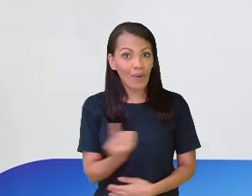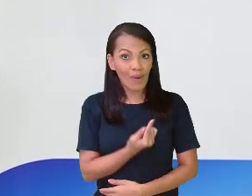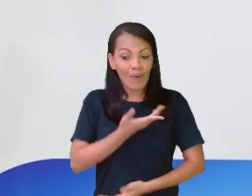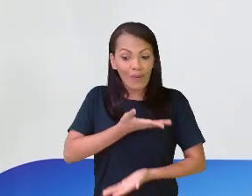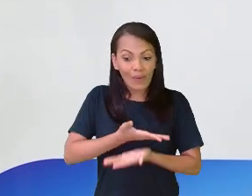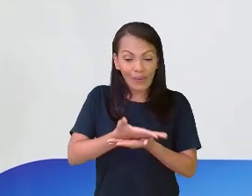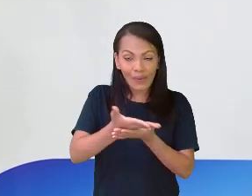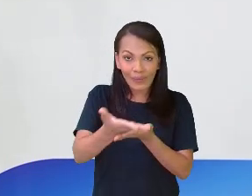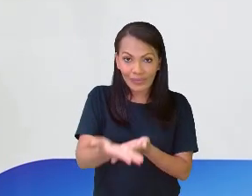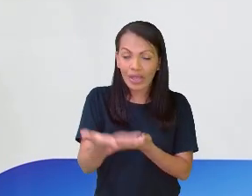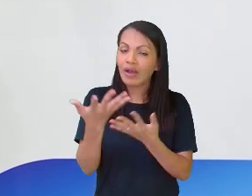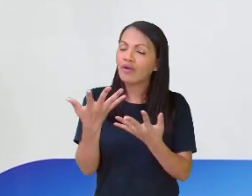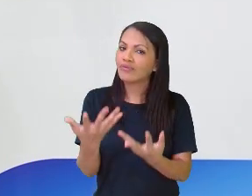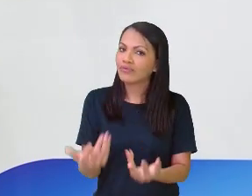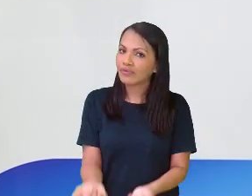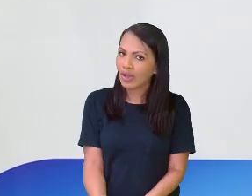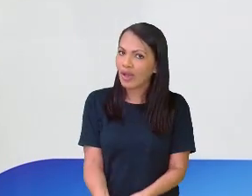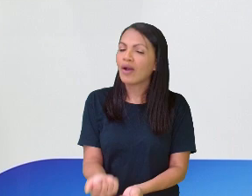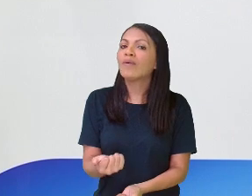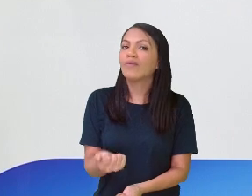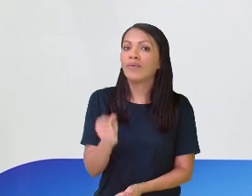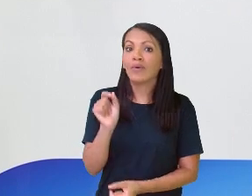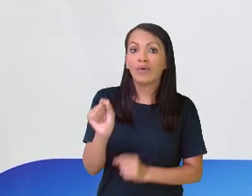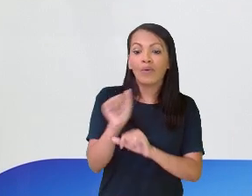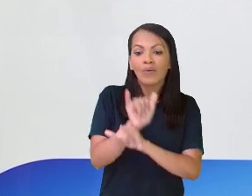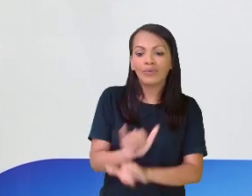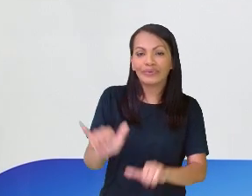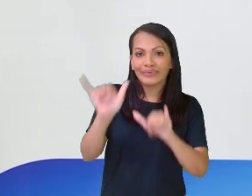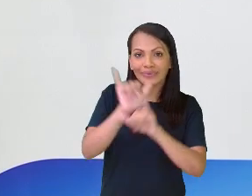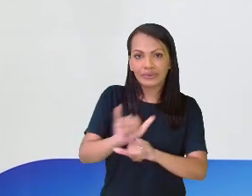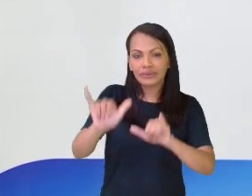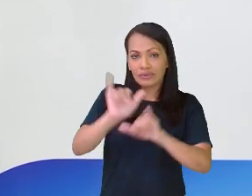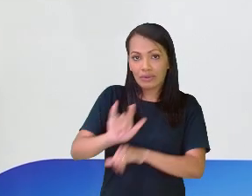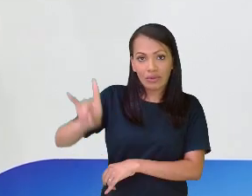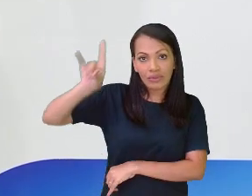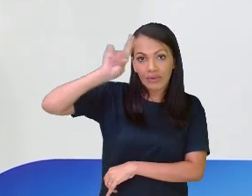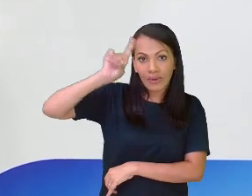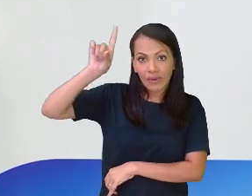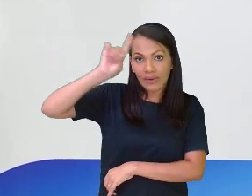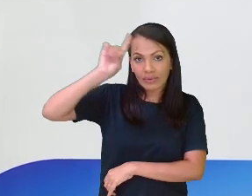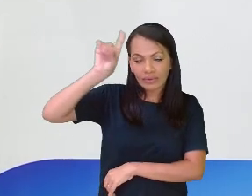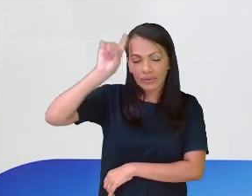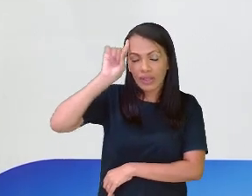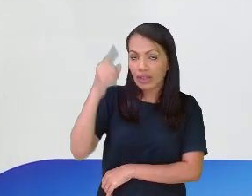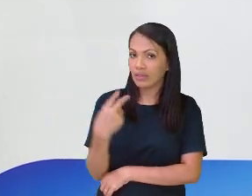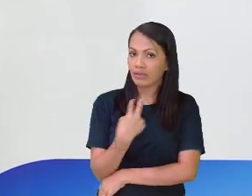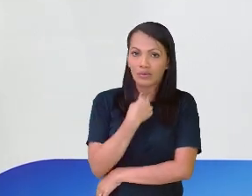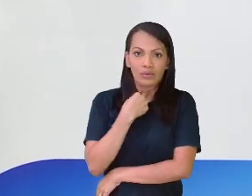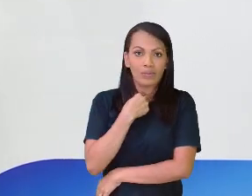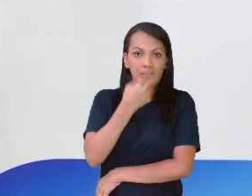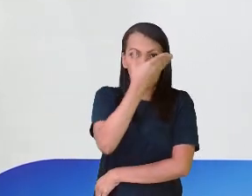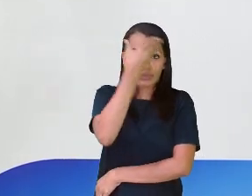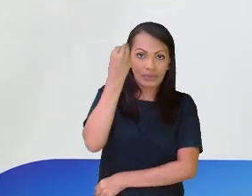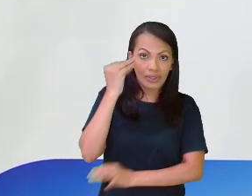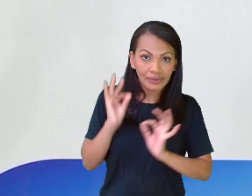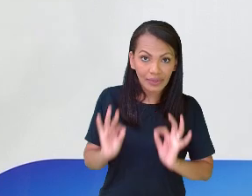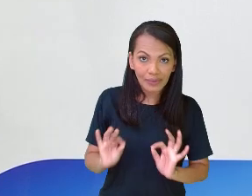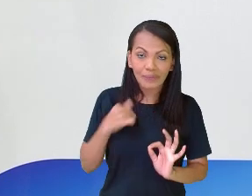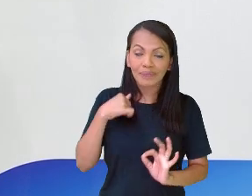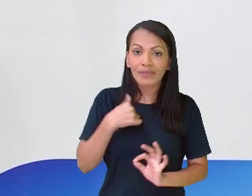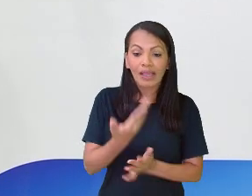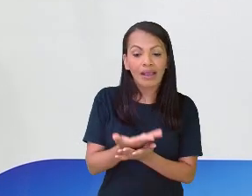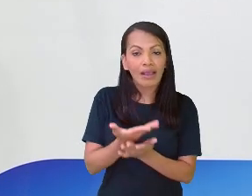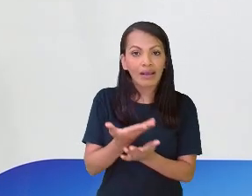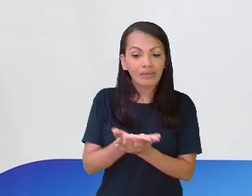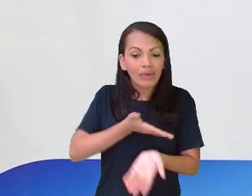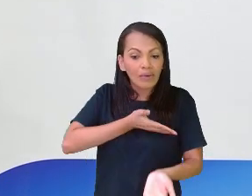né, vamos falar um pouquinho dos nossos recados diários que a gente não pode esquecer. As